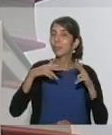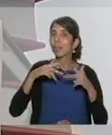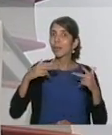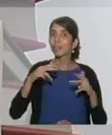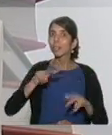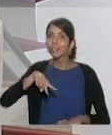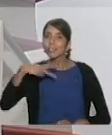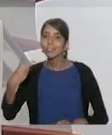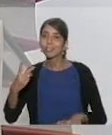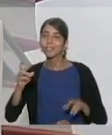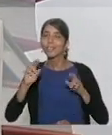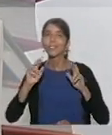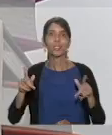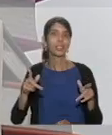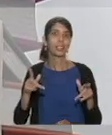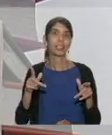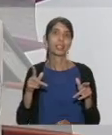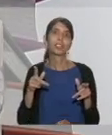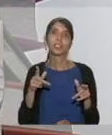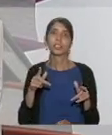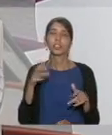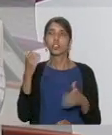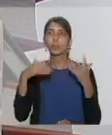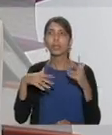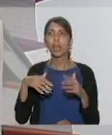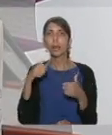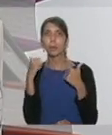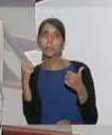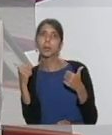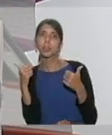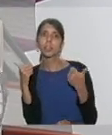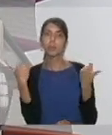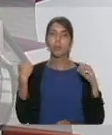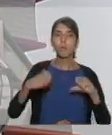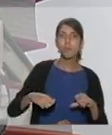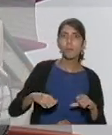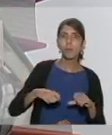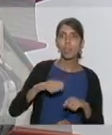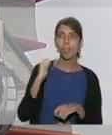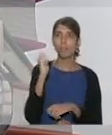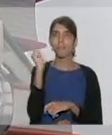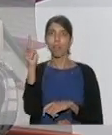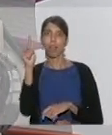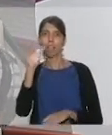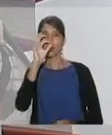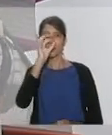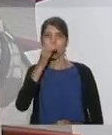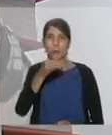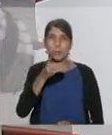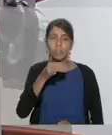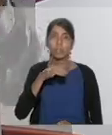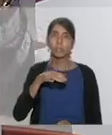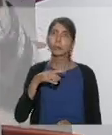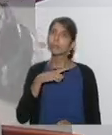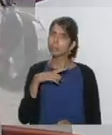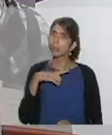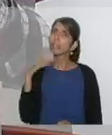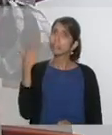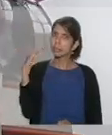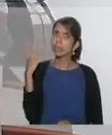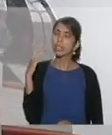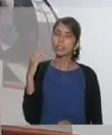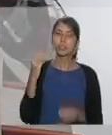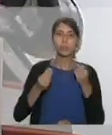antagônicas, porque é um ser humano muito pequenininho, informação. Então, dizer o que é o bem, o que é o mal, a fada, a bruxa. Sim. Então, ele entende muito